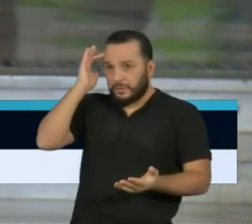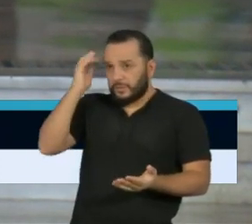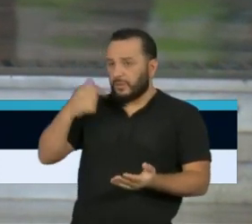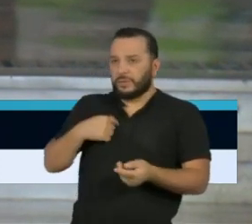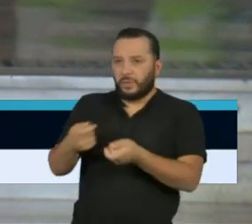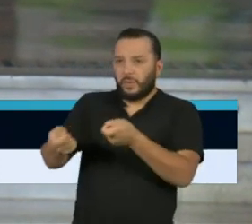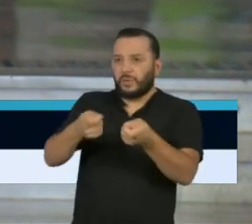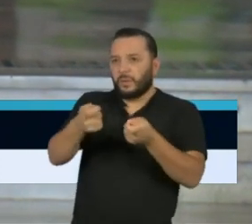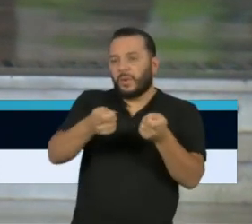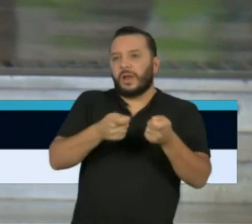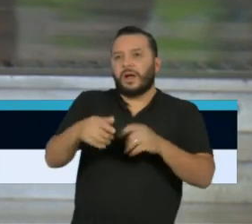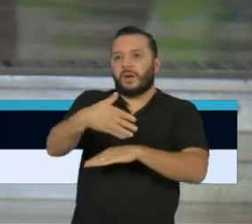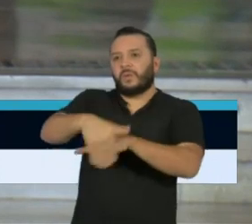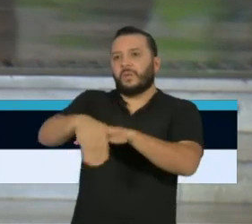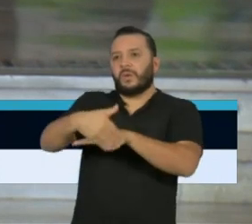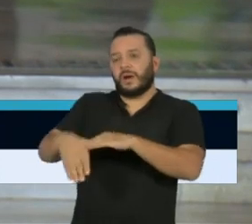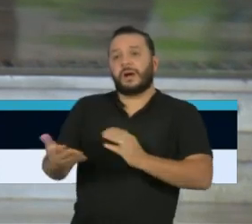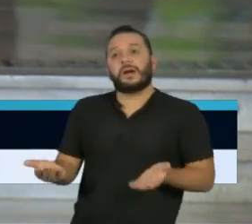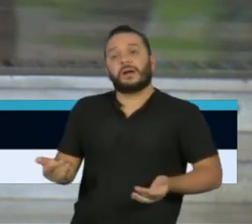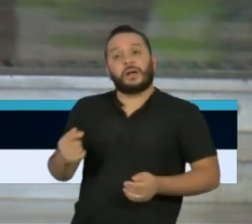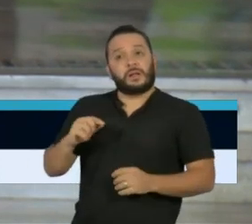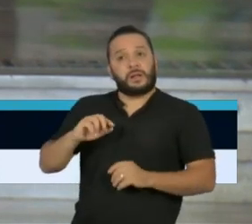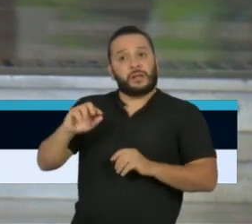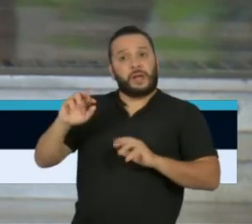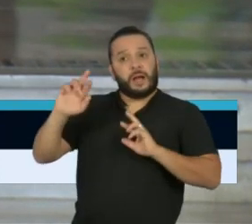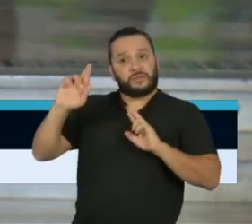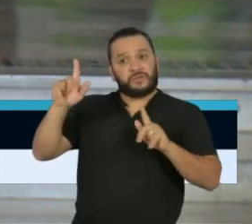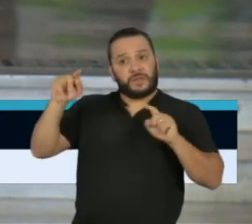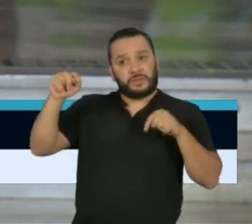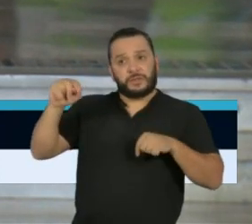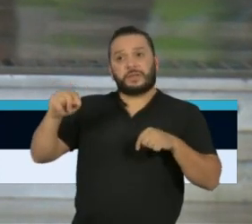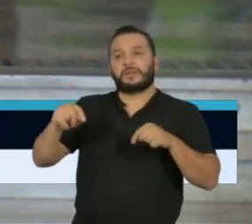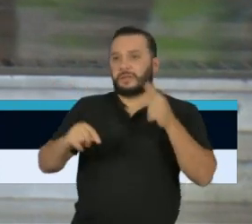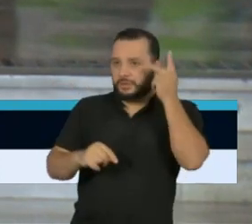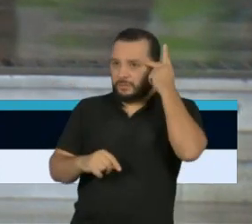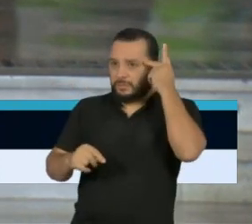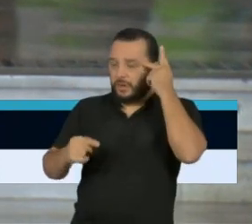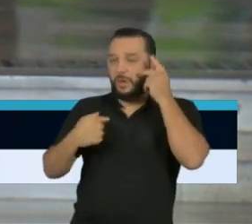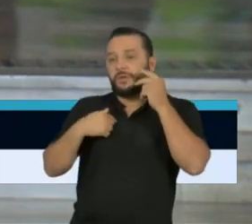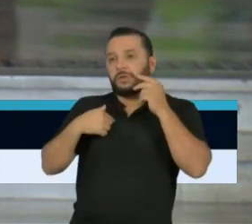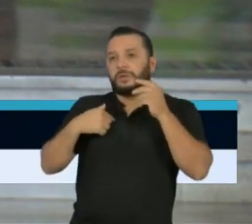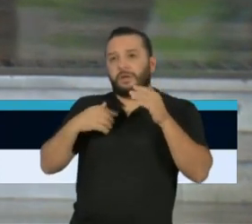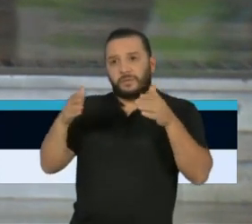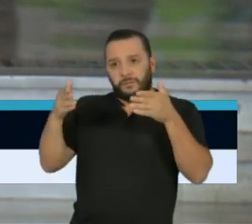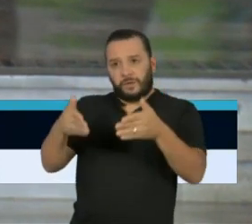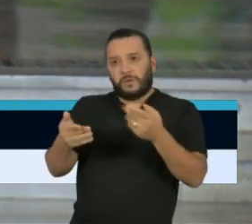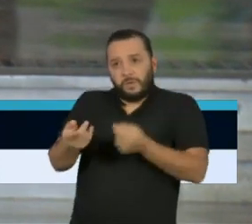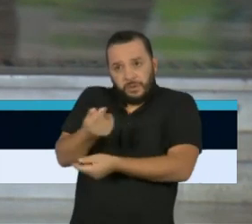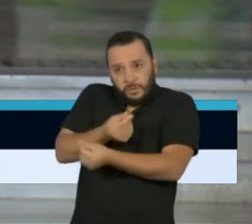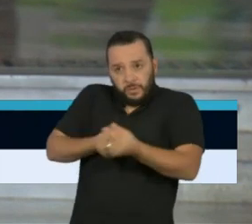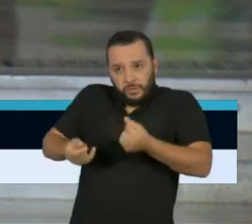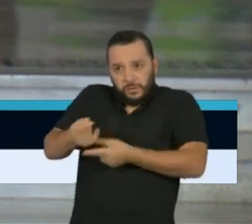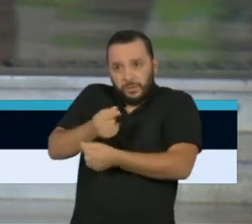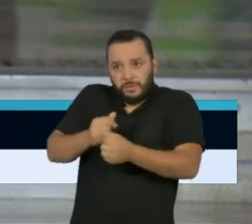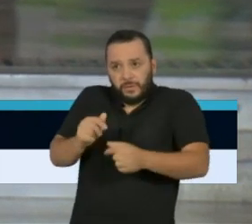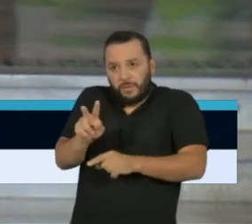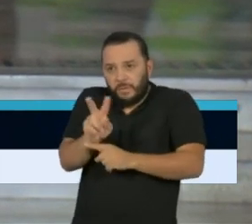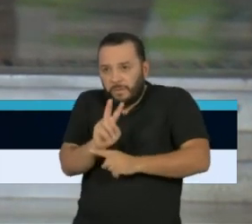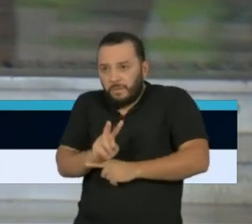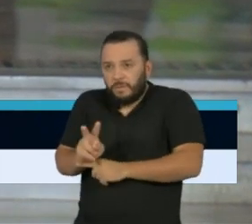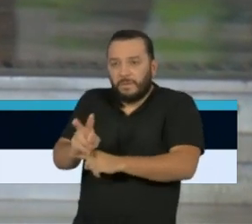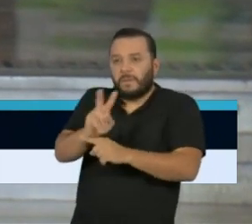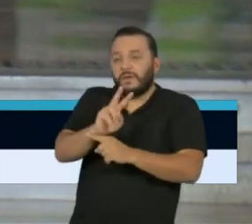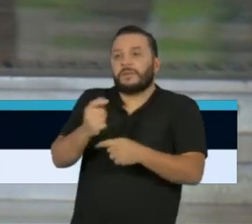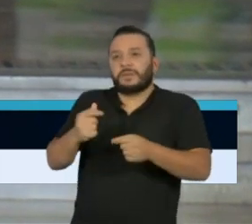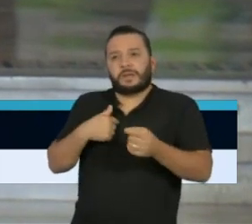das pessoas na rua. Então a gente está num modelo diferente que inclusive tem um olhar econômico muito cuidadoso. A gente está tentando encontrar o